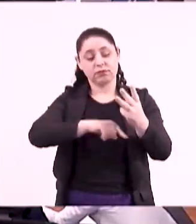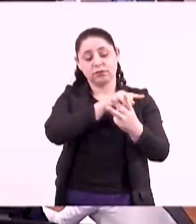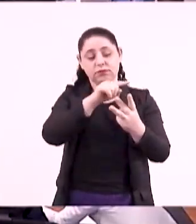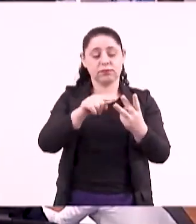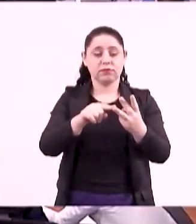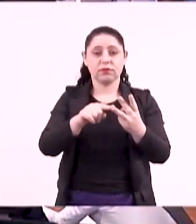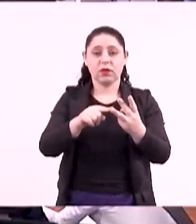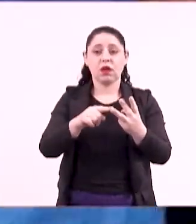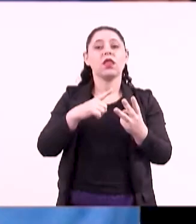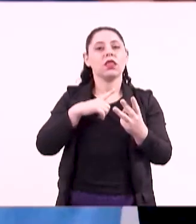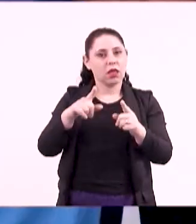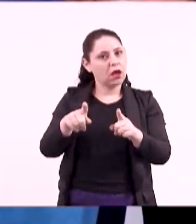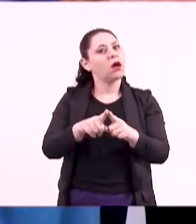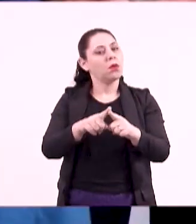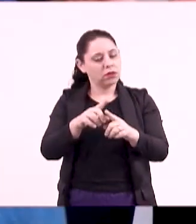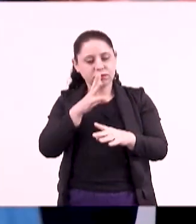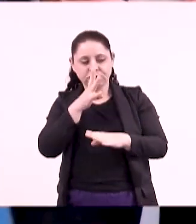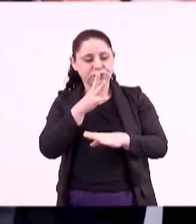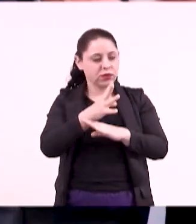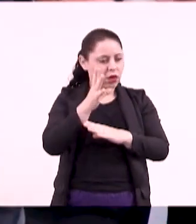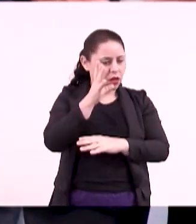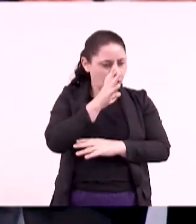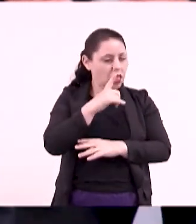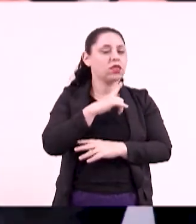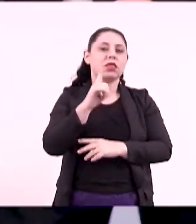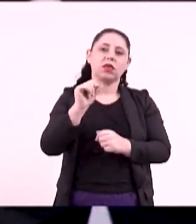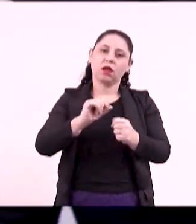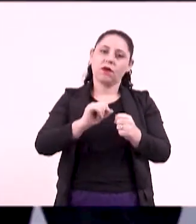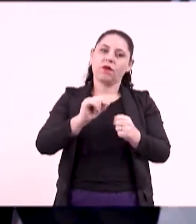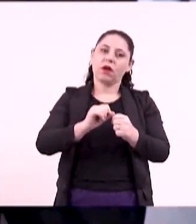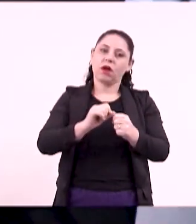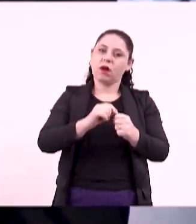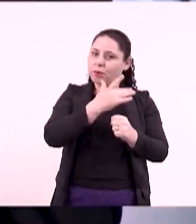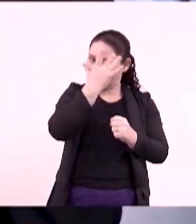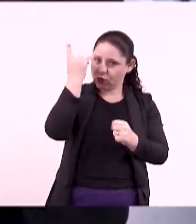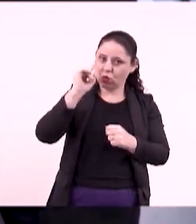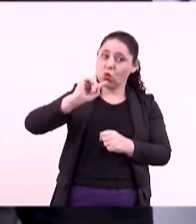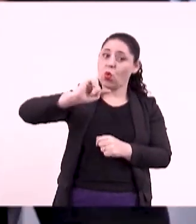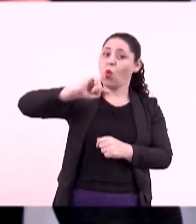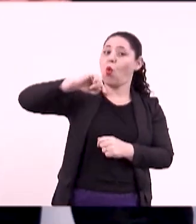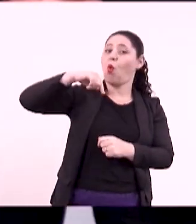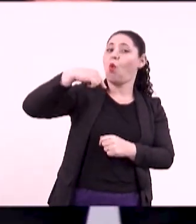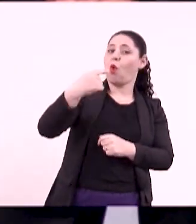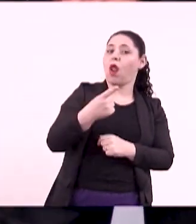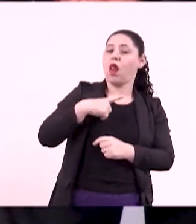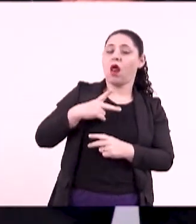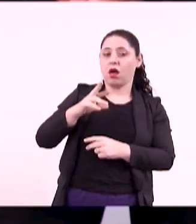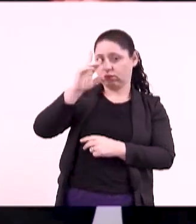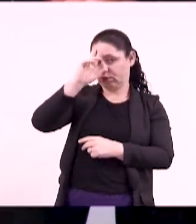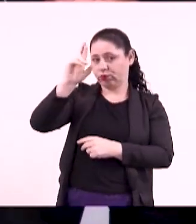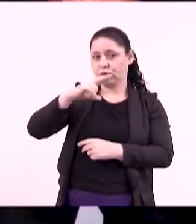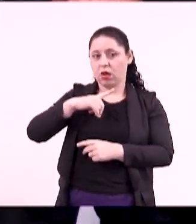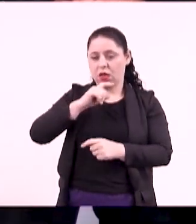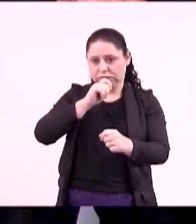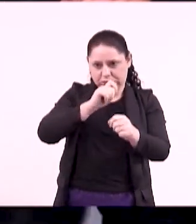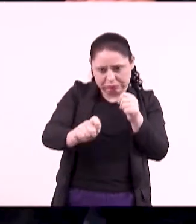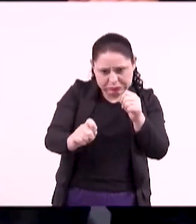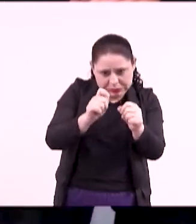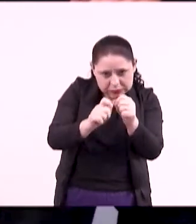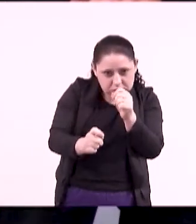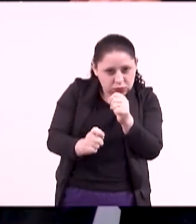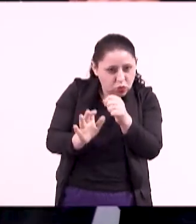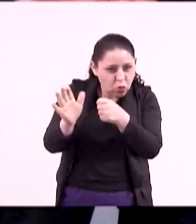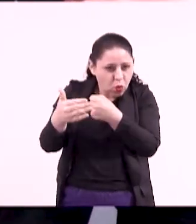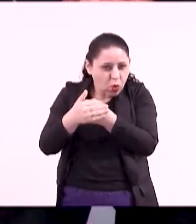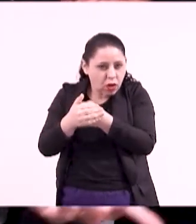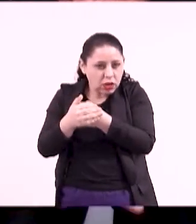Eu fui lá também e, na verdade, tem gente do outro lado, que Vossa Excelência representa, botando fogo,